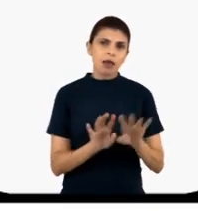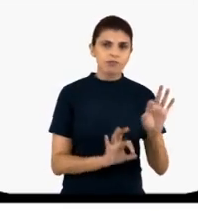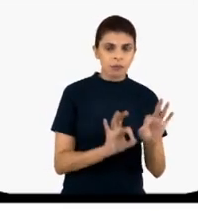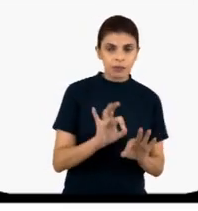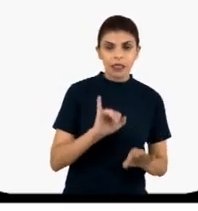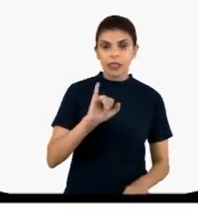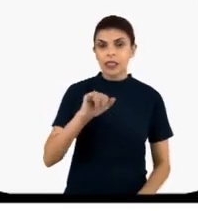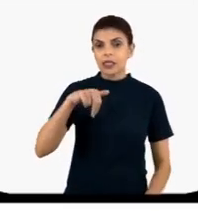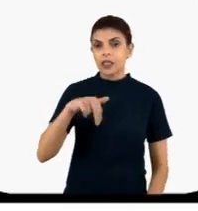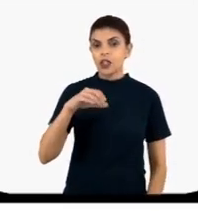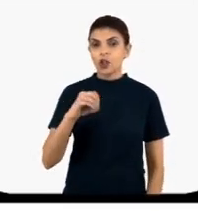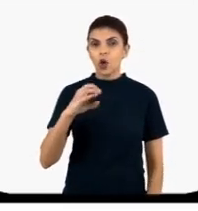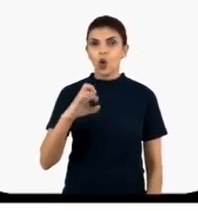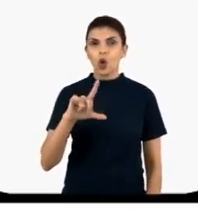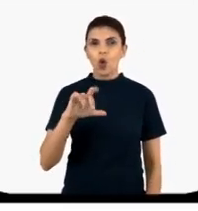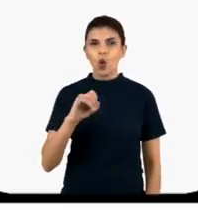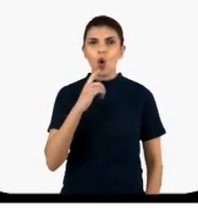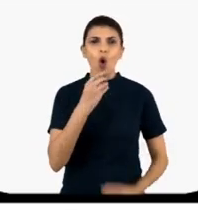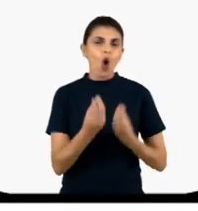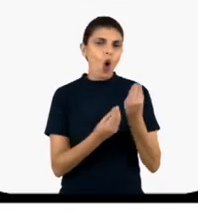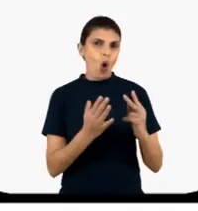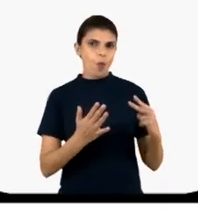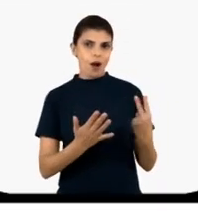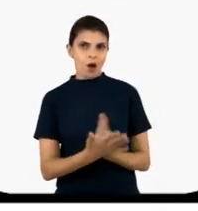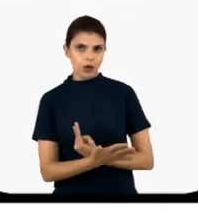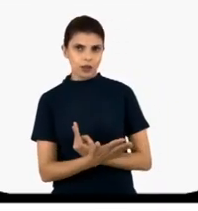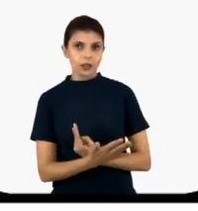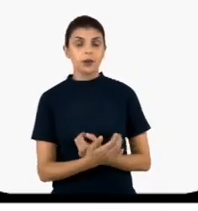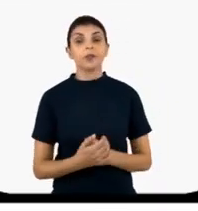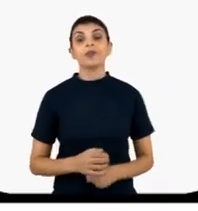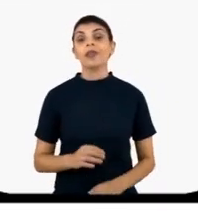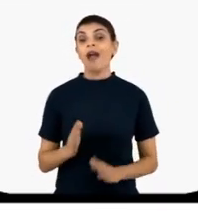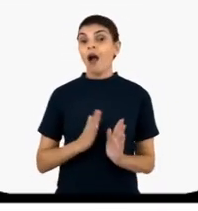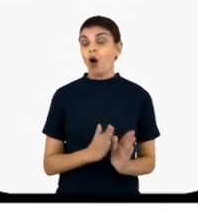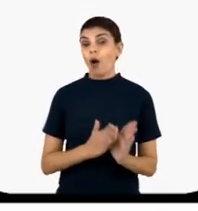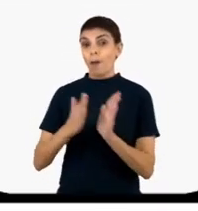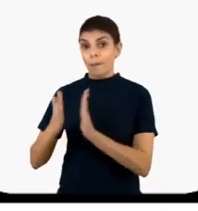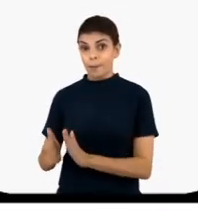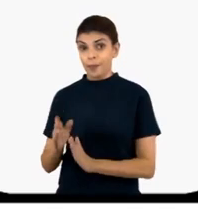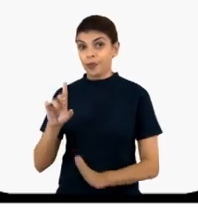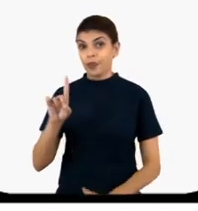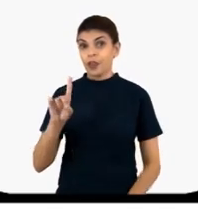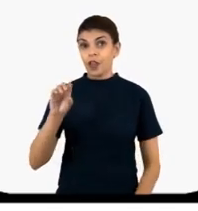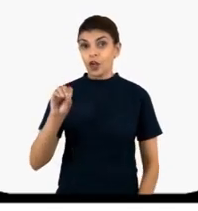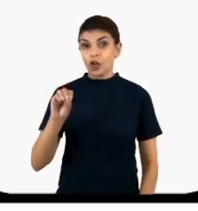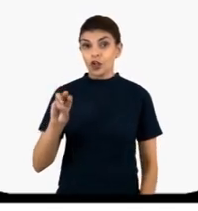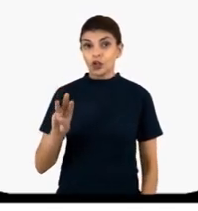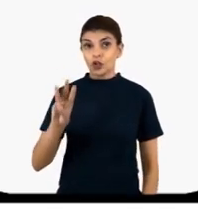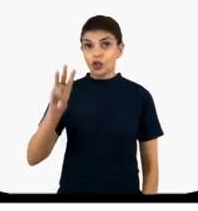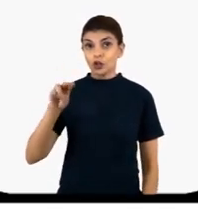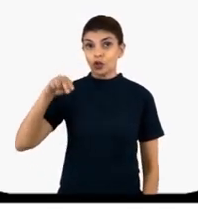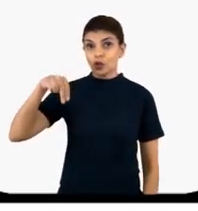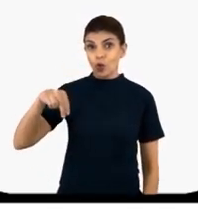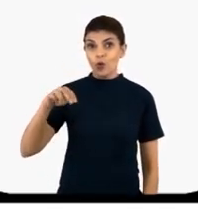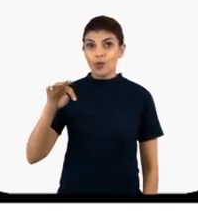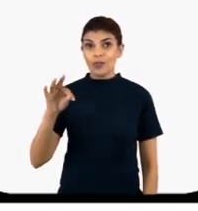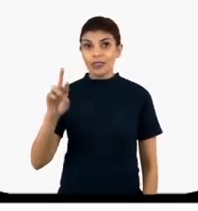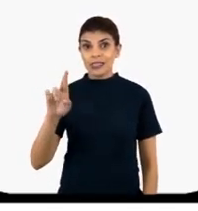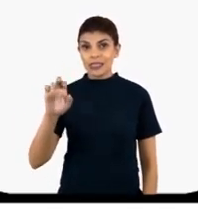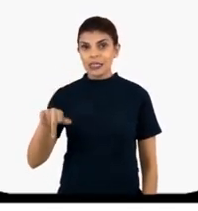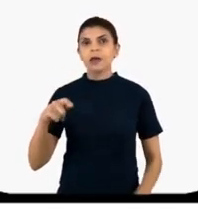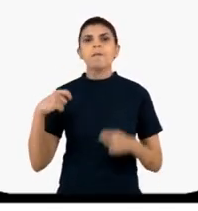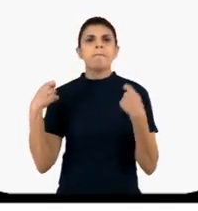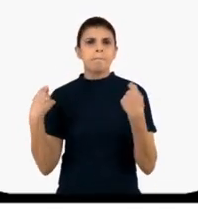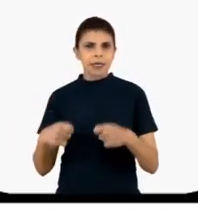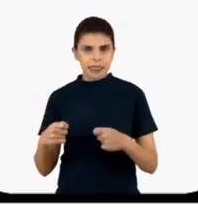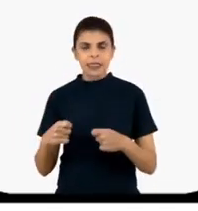e a preparação de inóculo, de que forma vai acontecer. Já para o processo downstream, que é a recuperação, a purificação, a gente